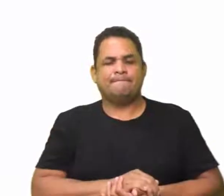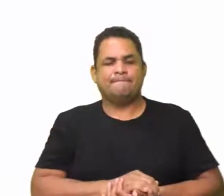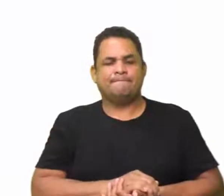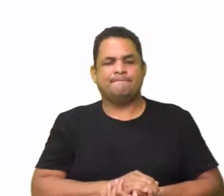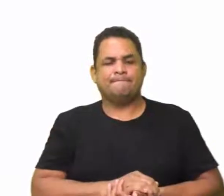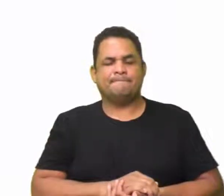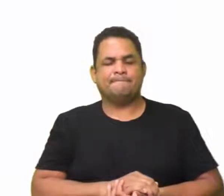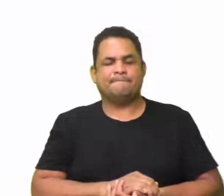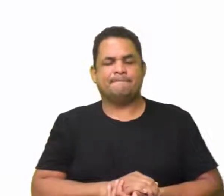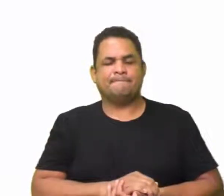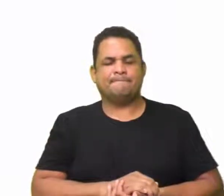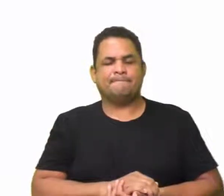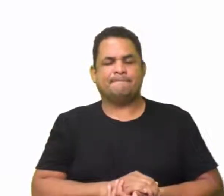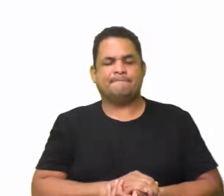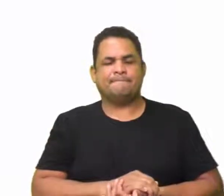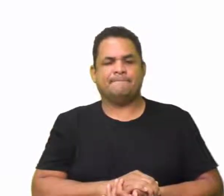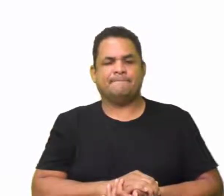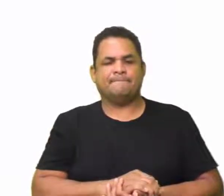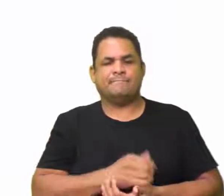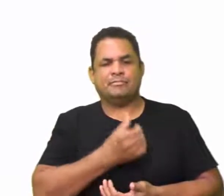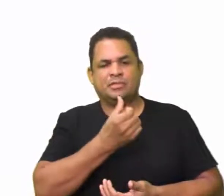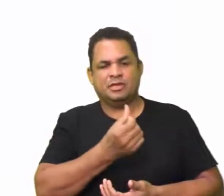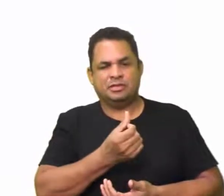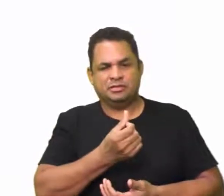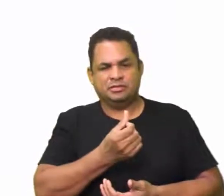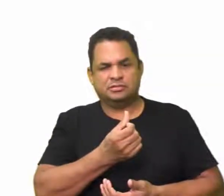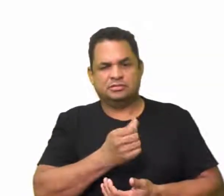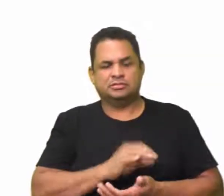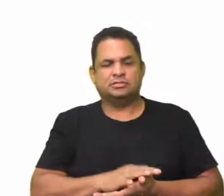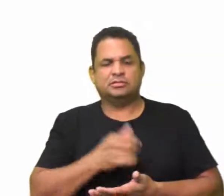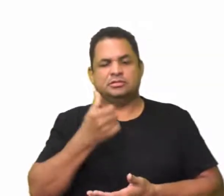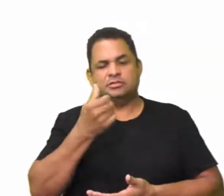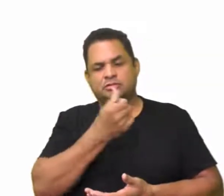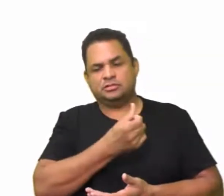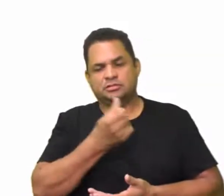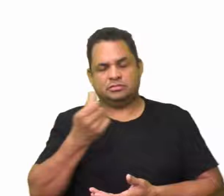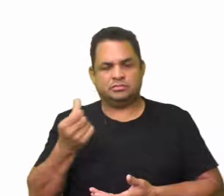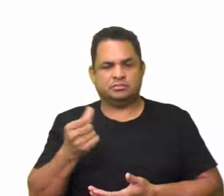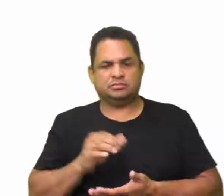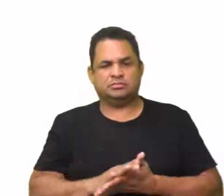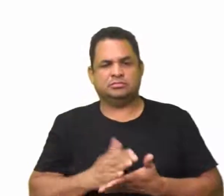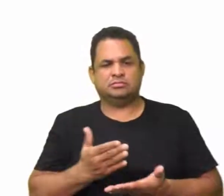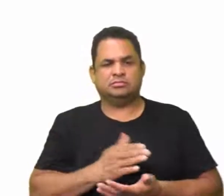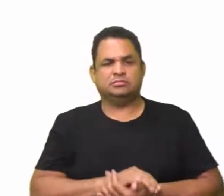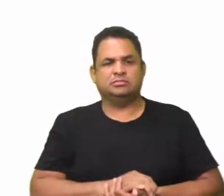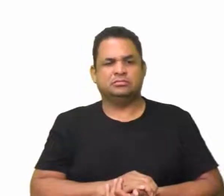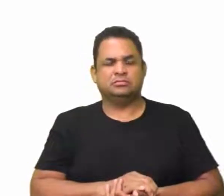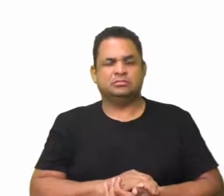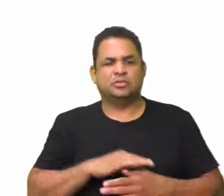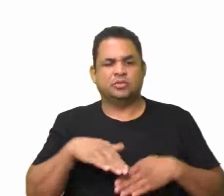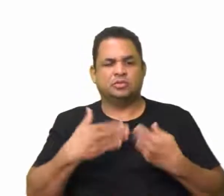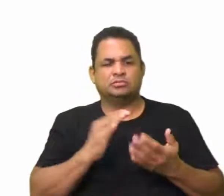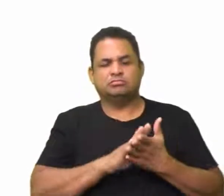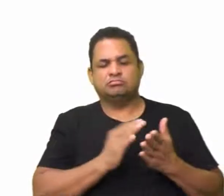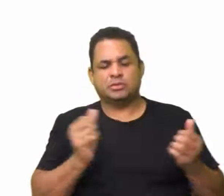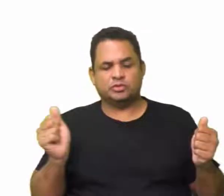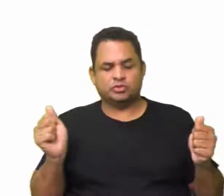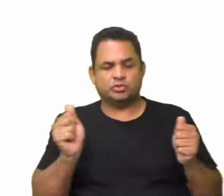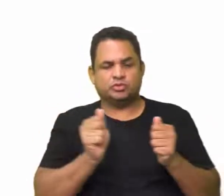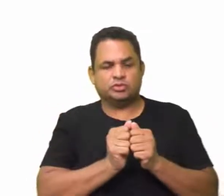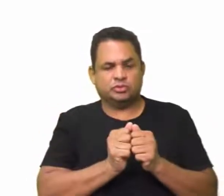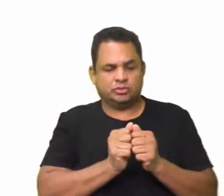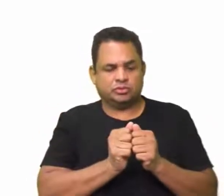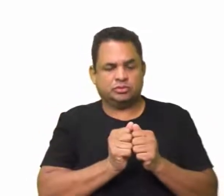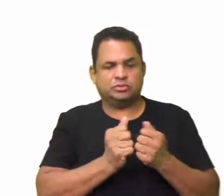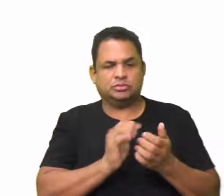dessa daqui, ó, essa aqui tem 6 e essa aqui tem 6. Isso, o A não tem mais 12. Então, quando o A vai para lá juntar com o C,